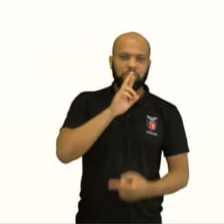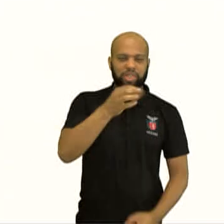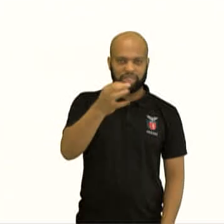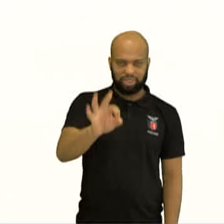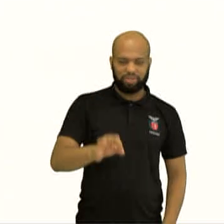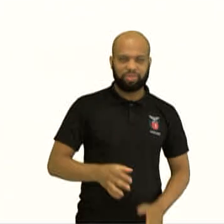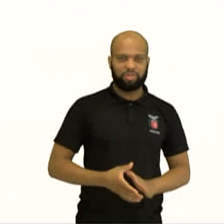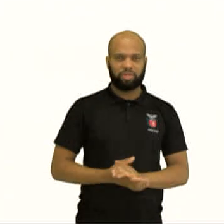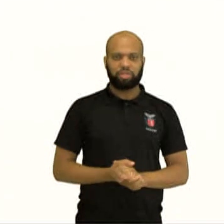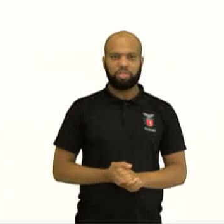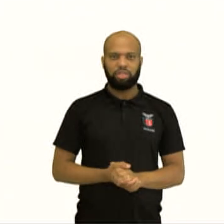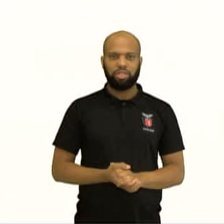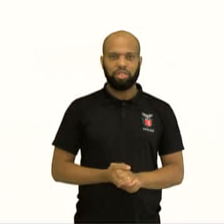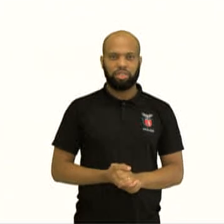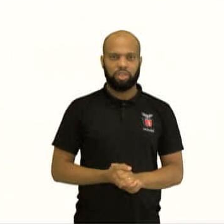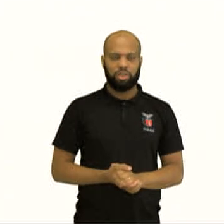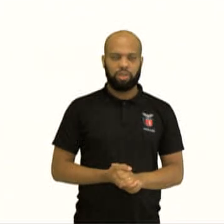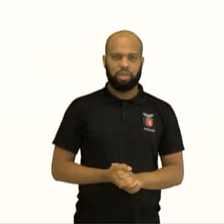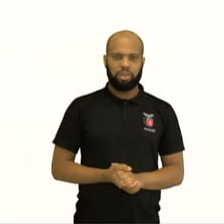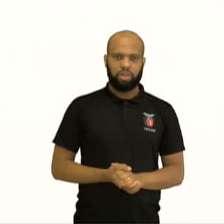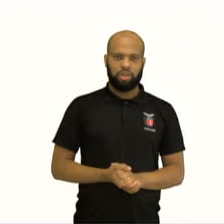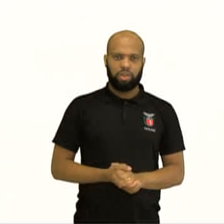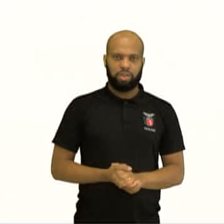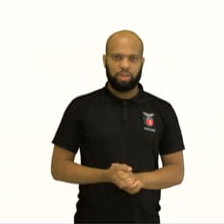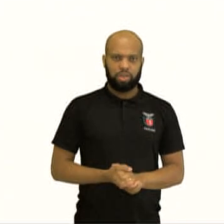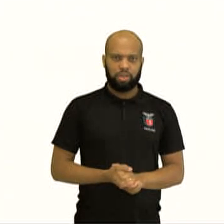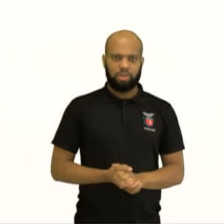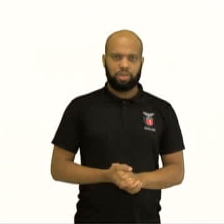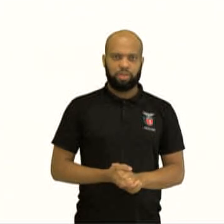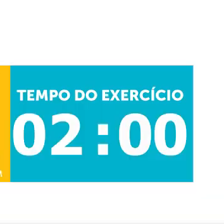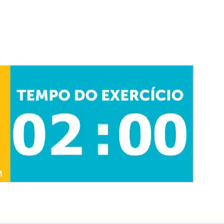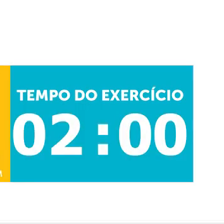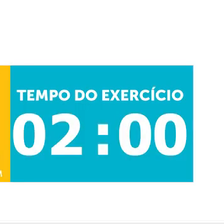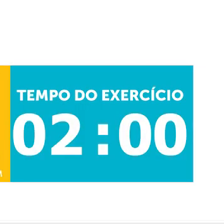pouco conversar com você sobre isso. Volto, hein?